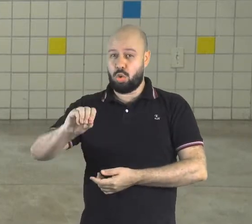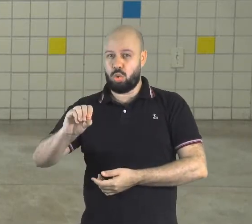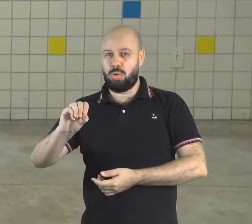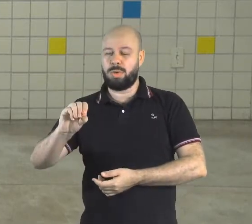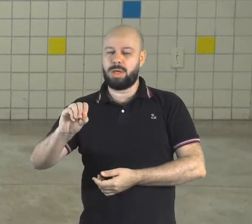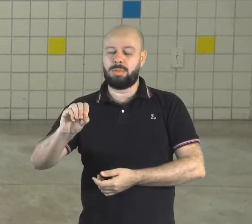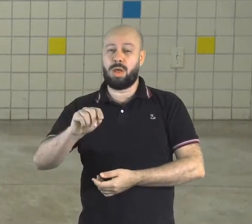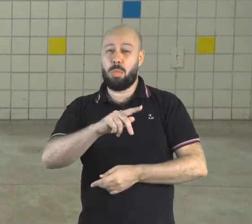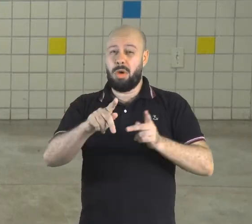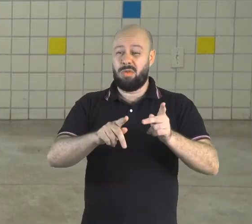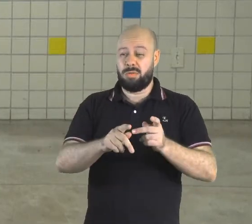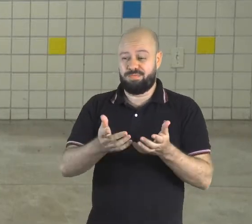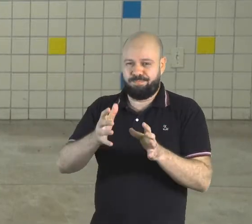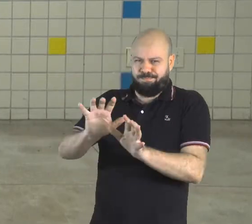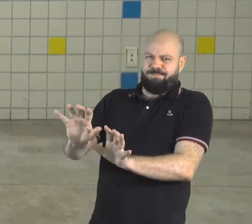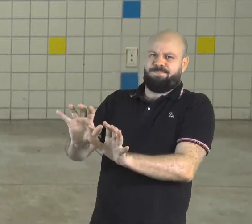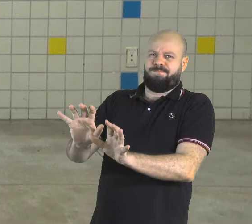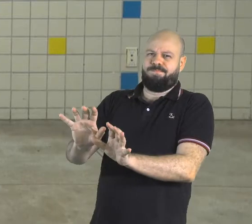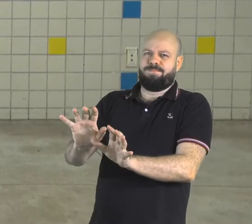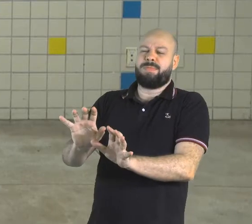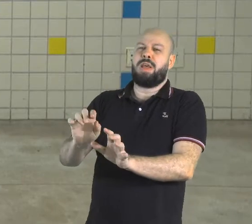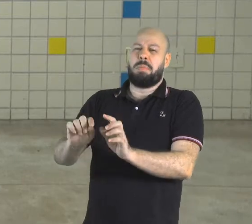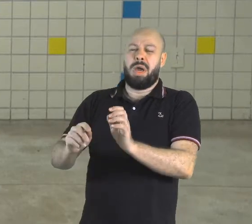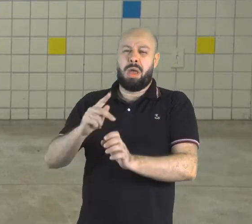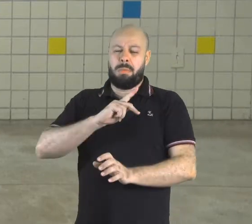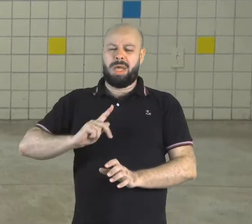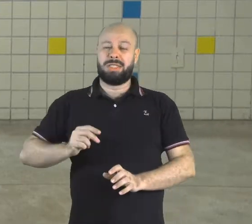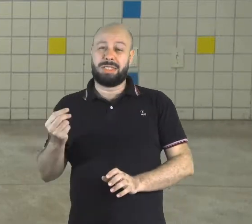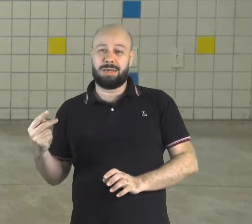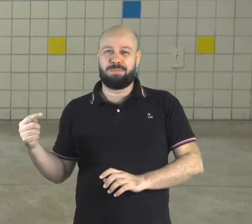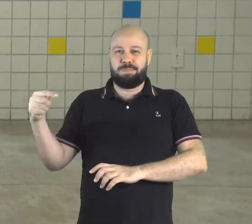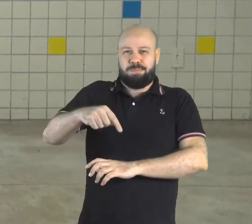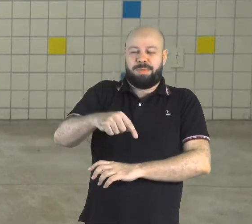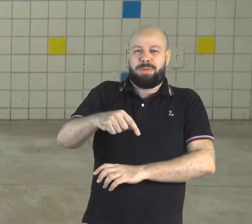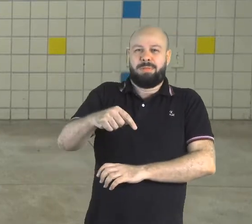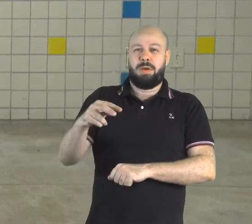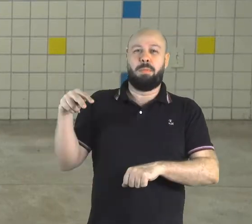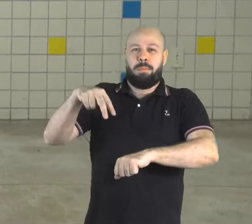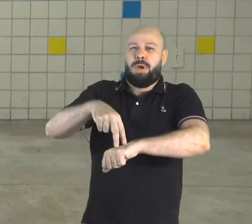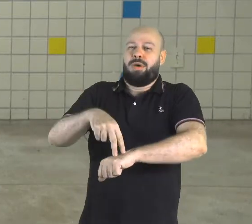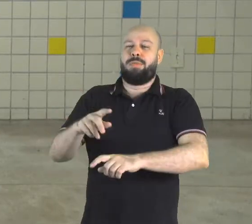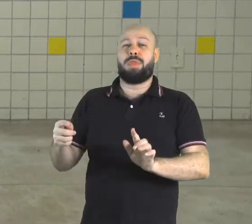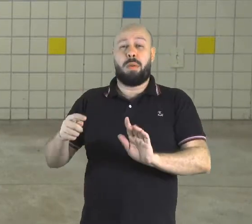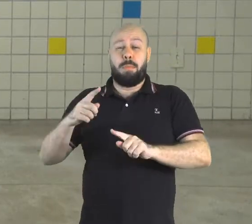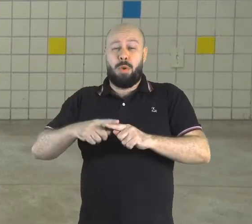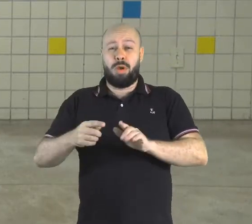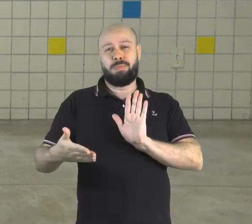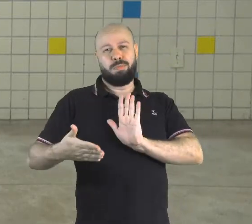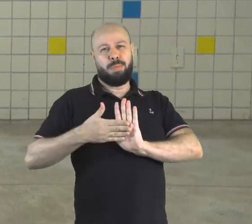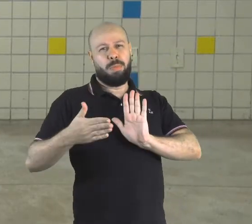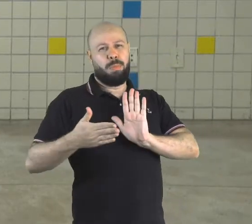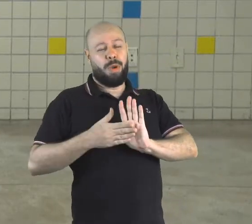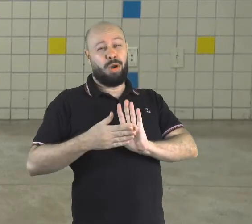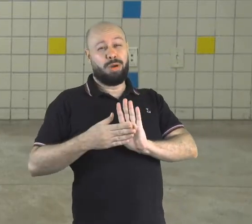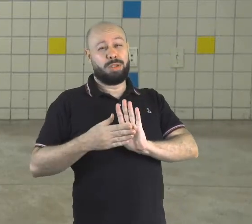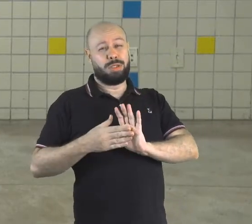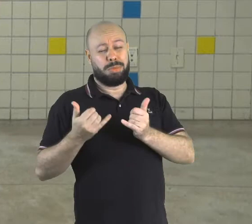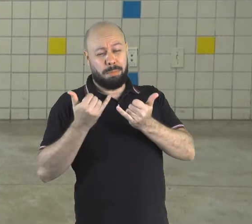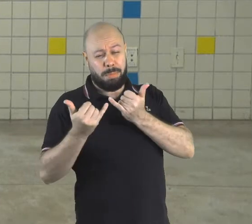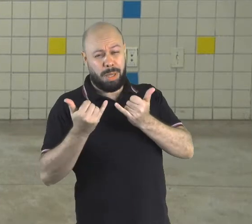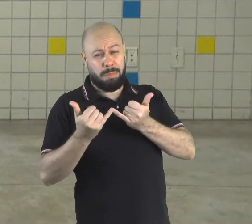bem aceito no país para ser o presidente do país, porque ele tinha propostas muito semelhantes